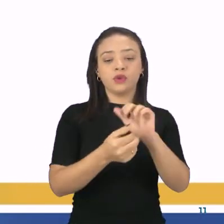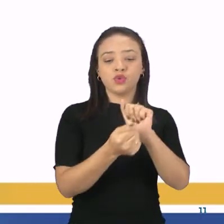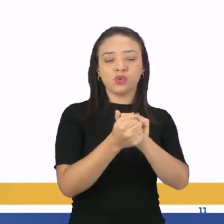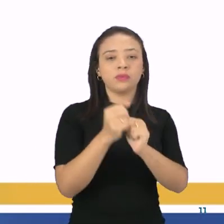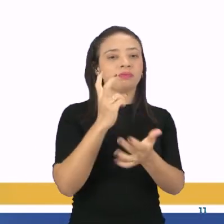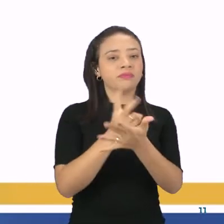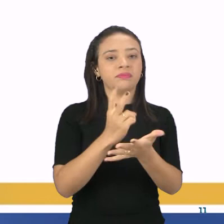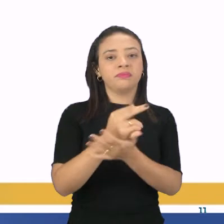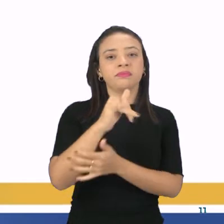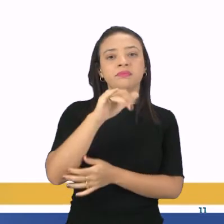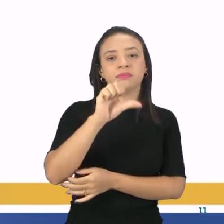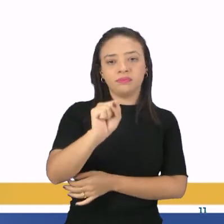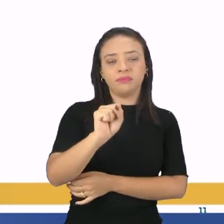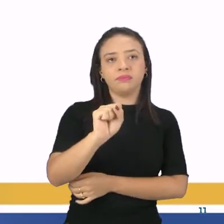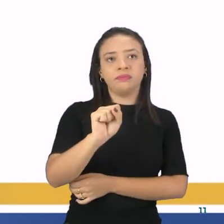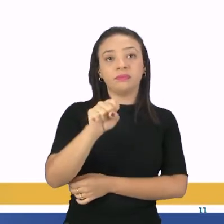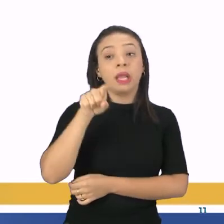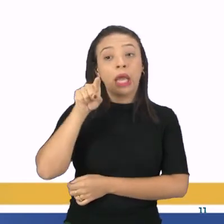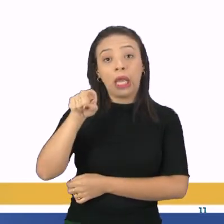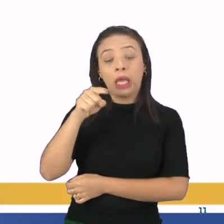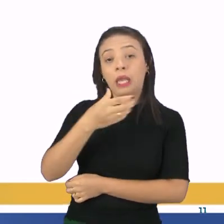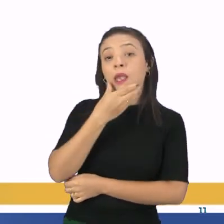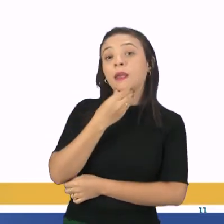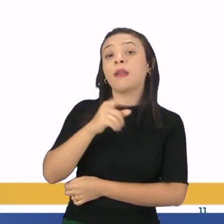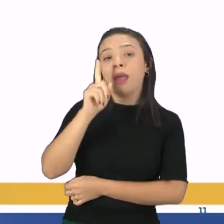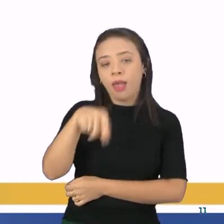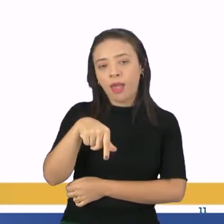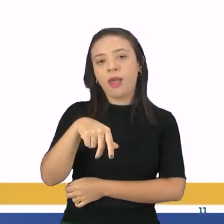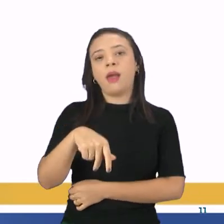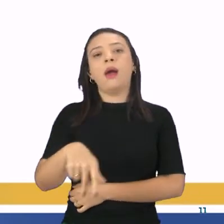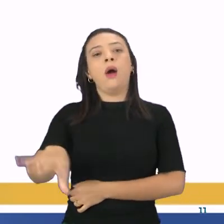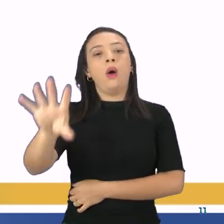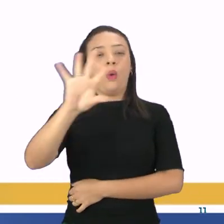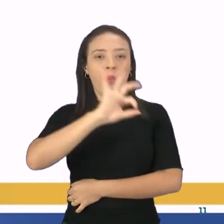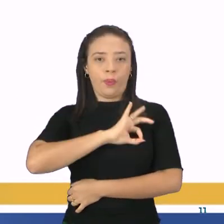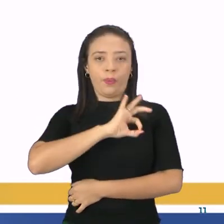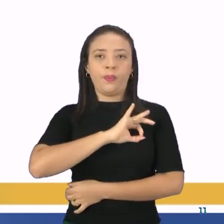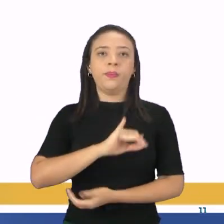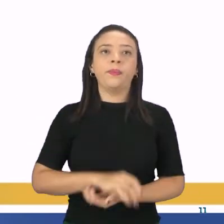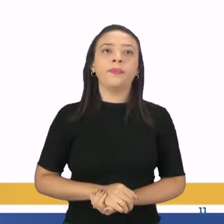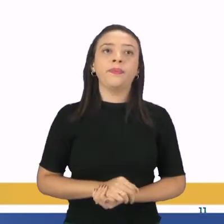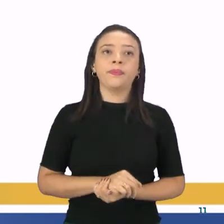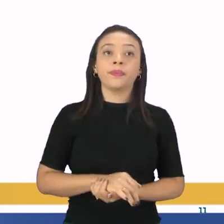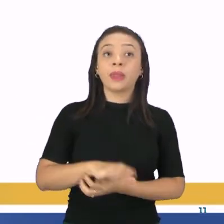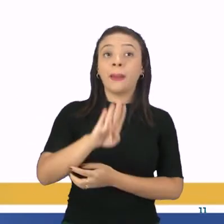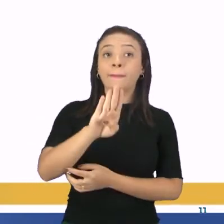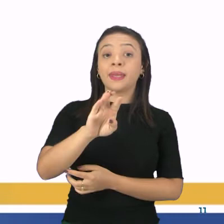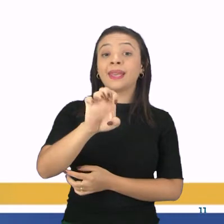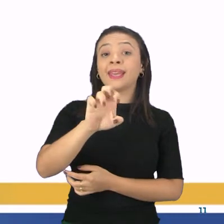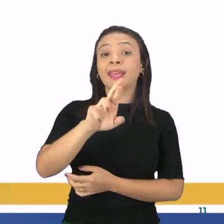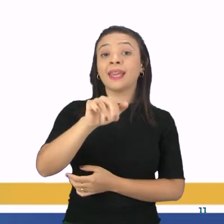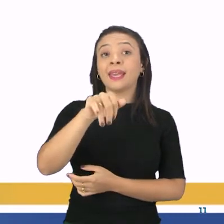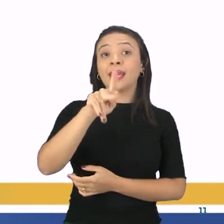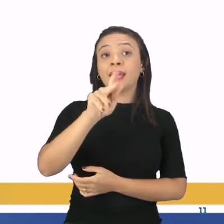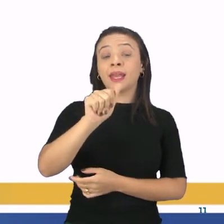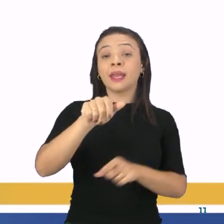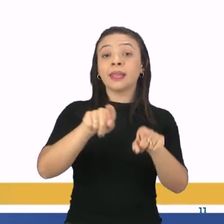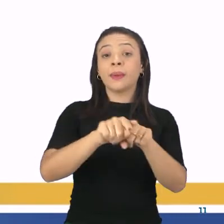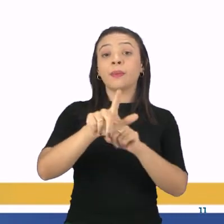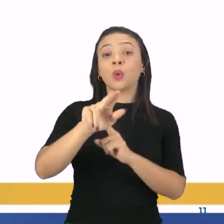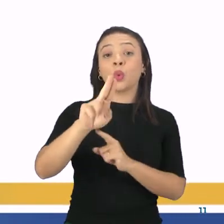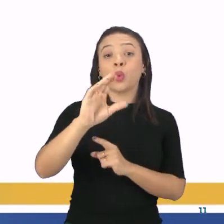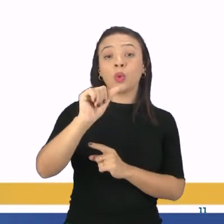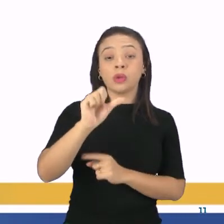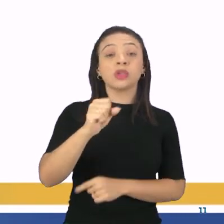he is a policeman. Ele é um policial. Letra B. Erica and Lucas. Eu já sei que